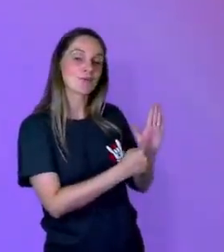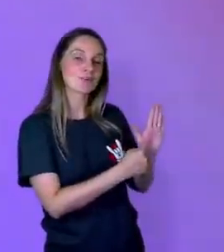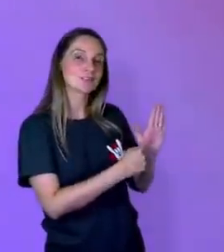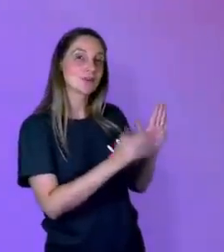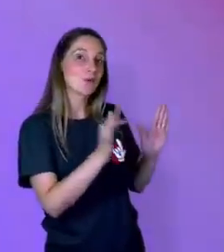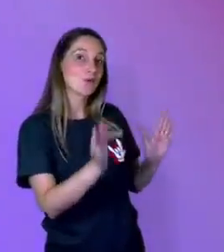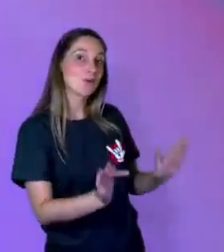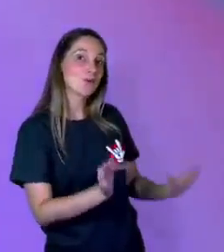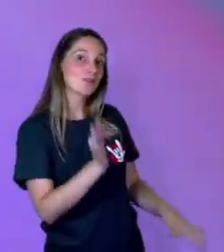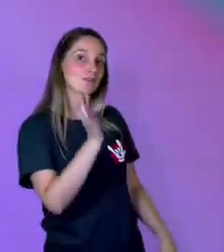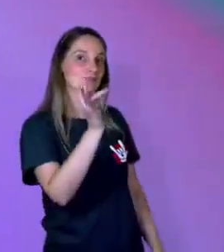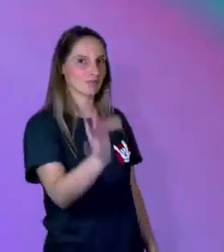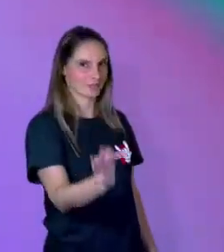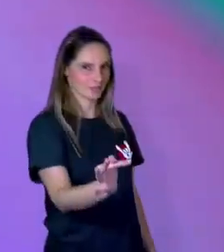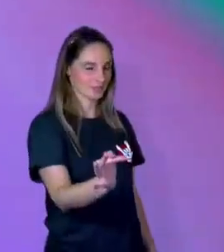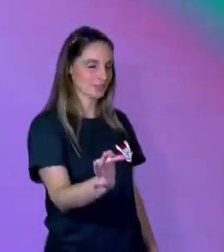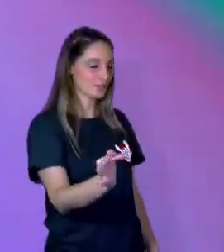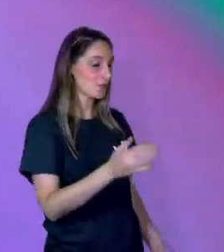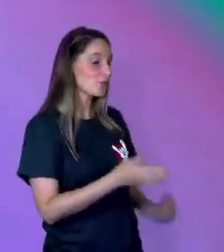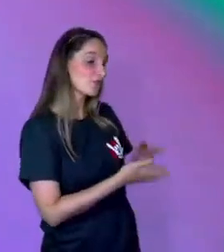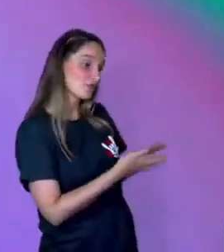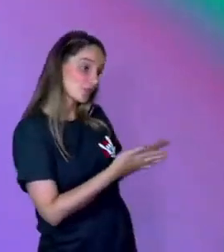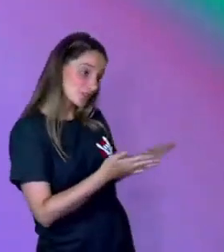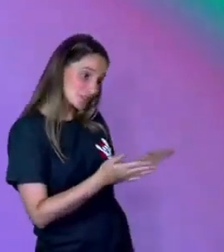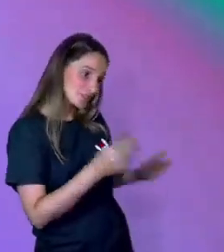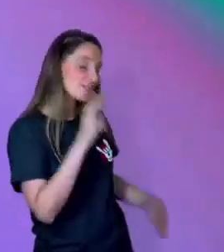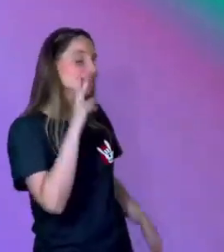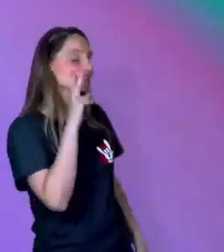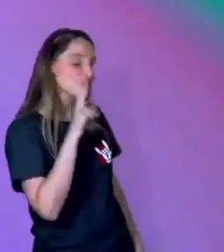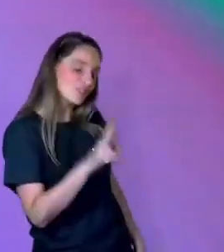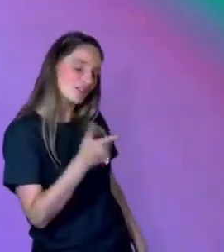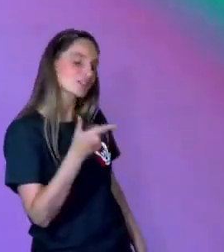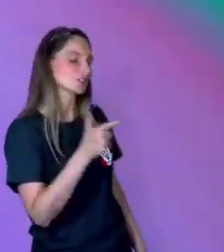visão. Vocês vão vê-lo de novo.